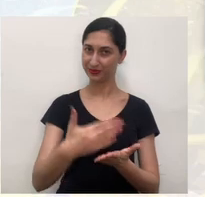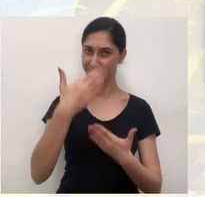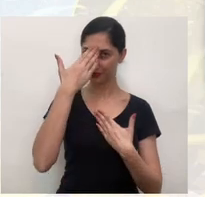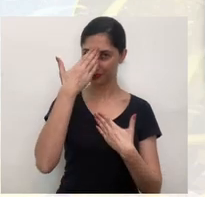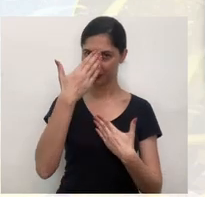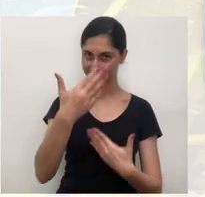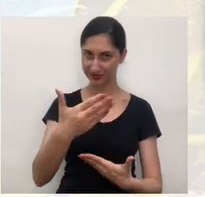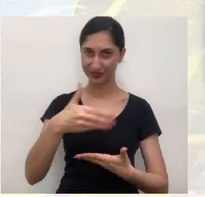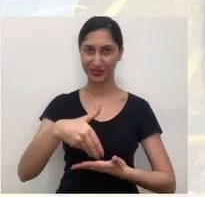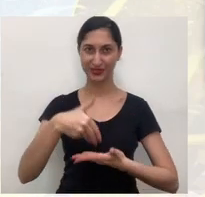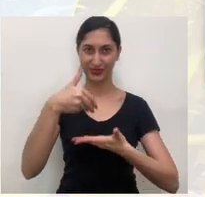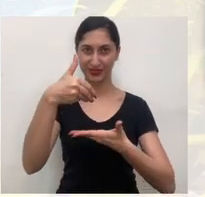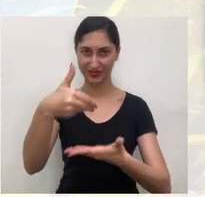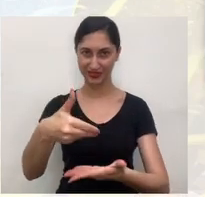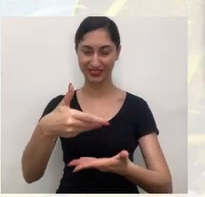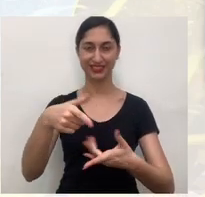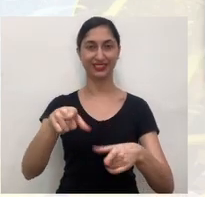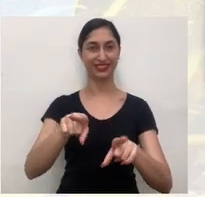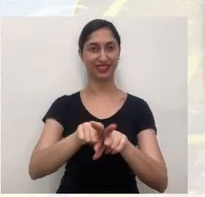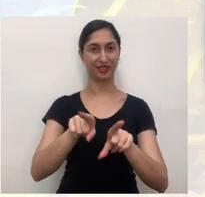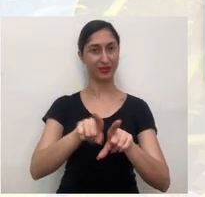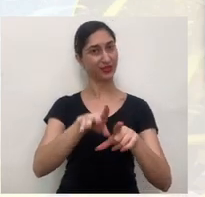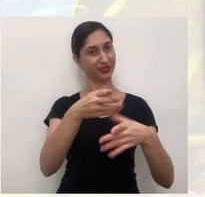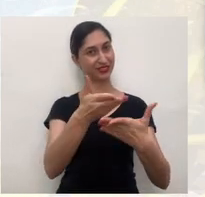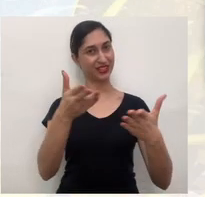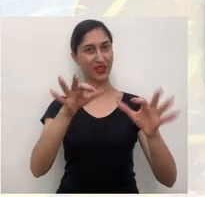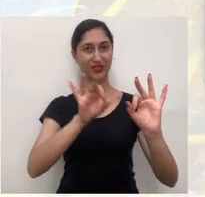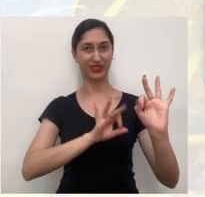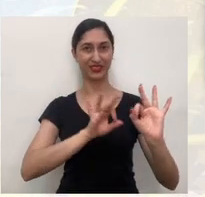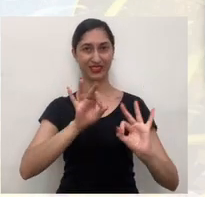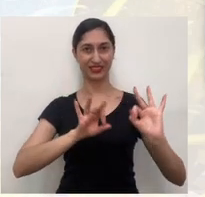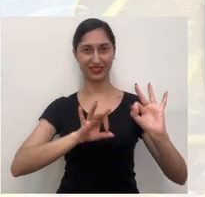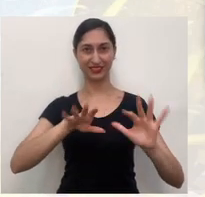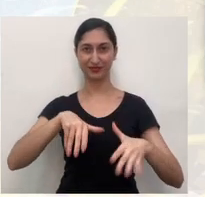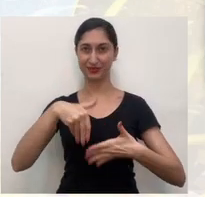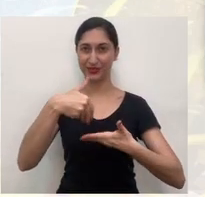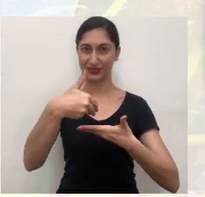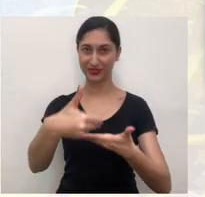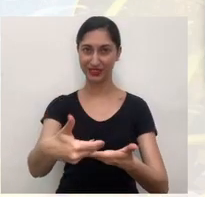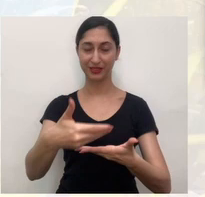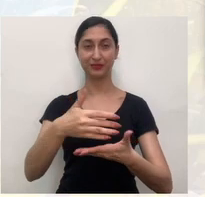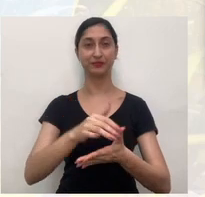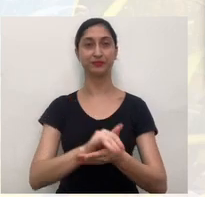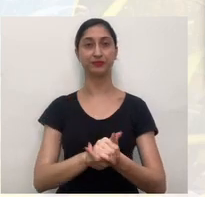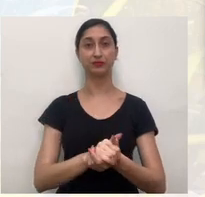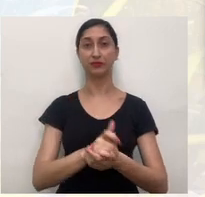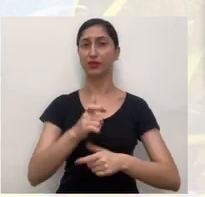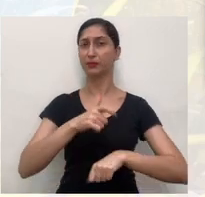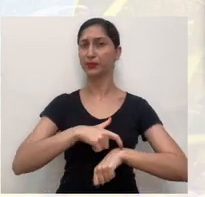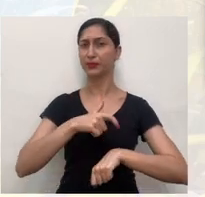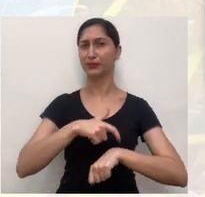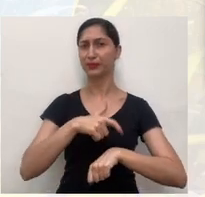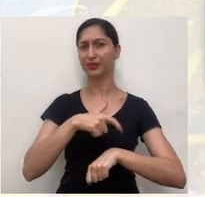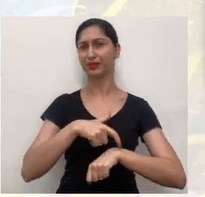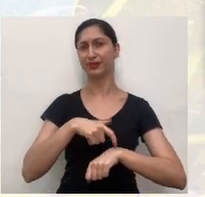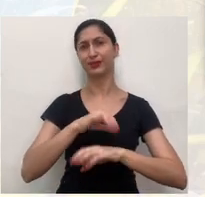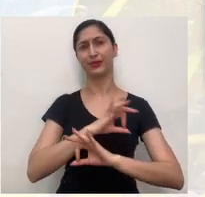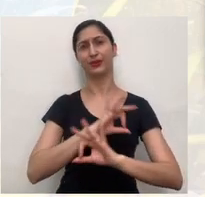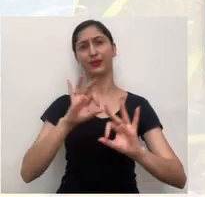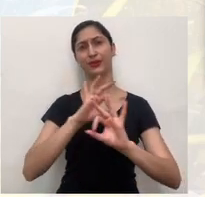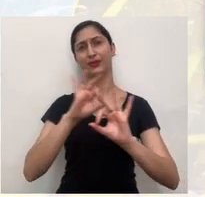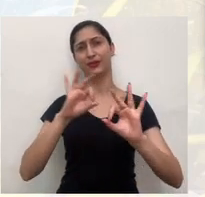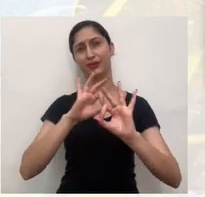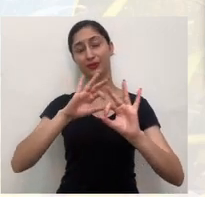convite, agradecendo a organização por ter me chamado. Veio esse convite num momento bastante